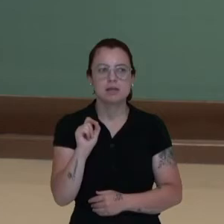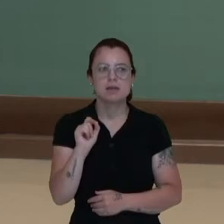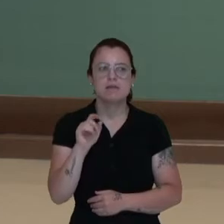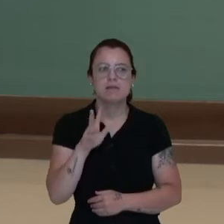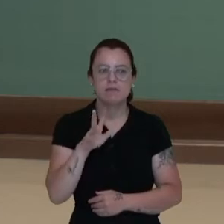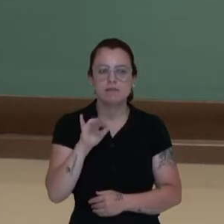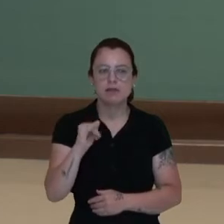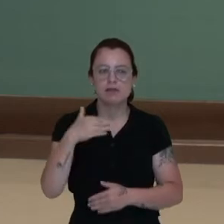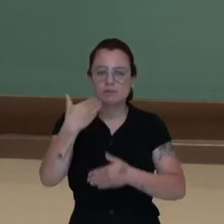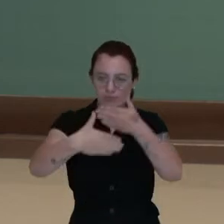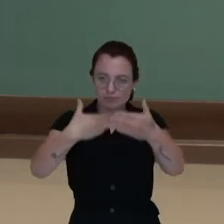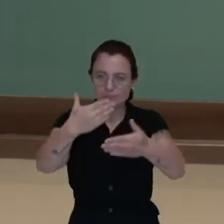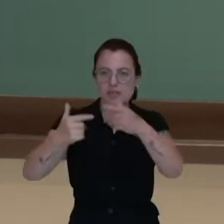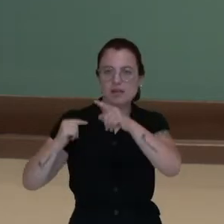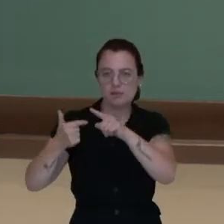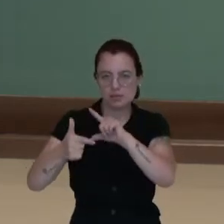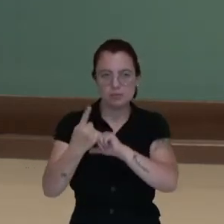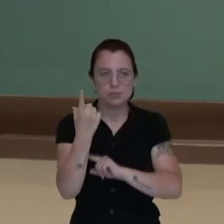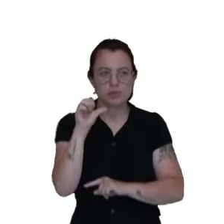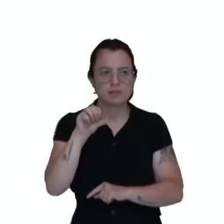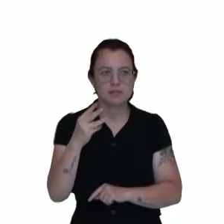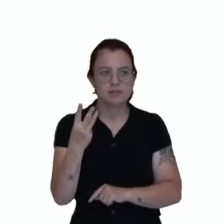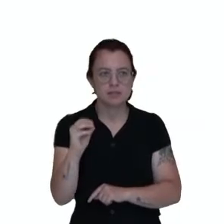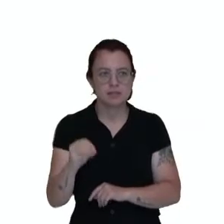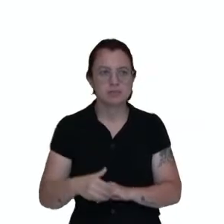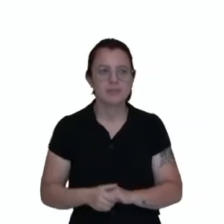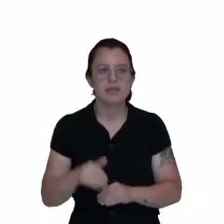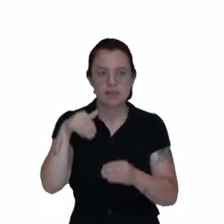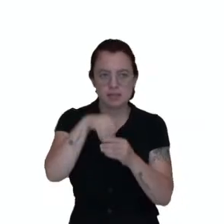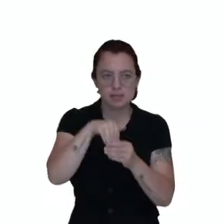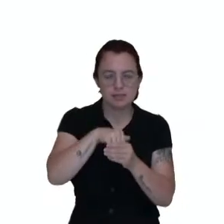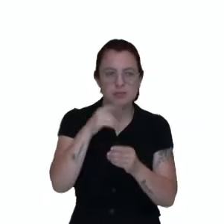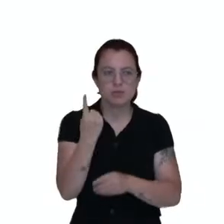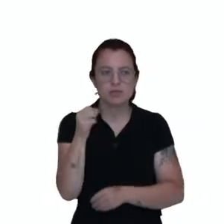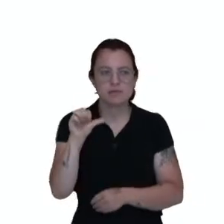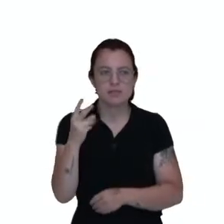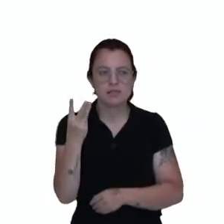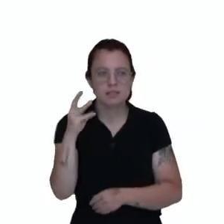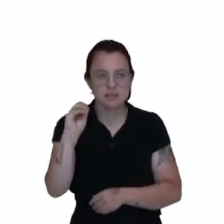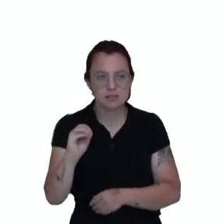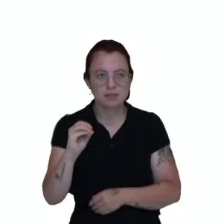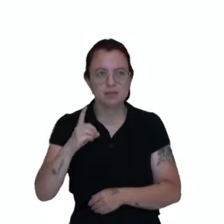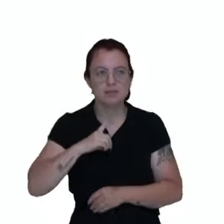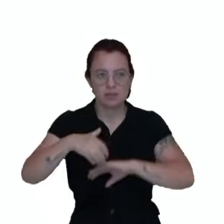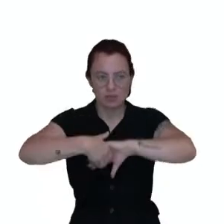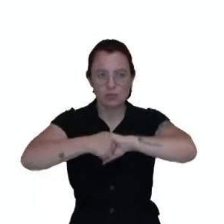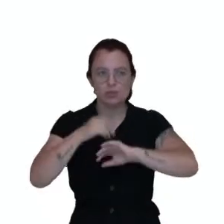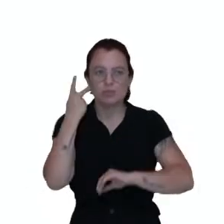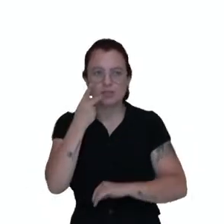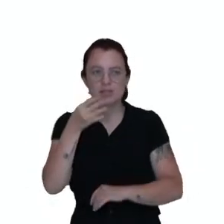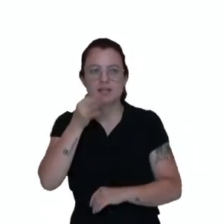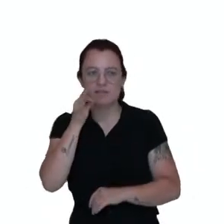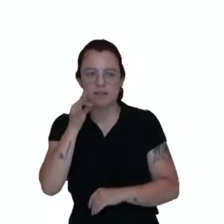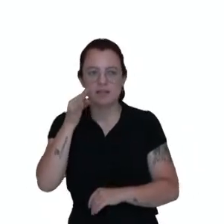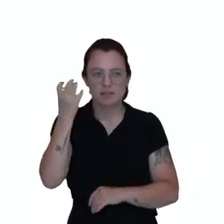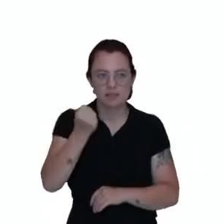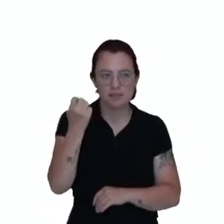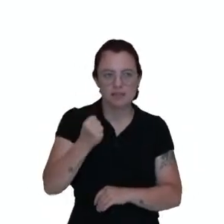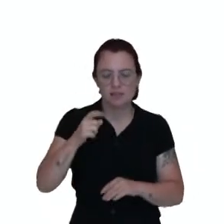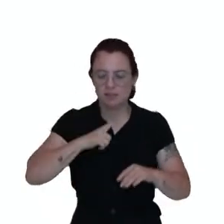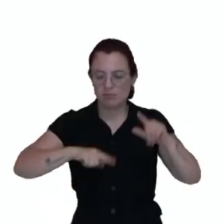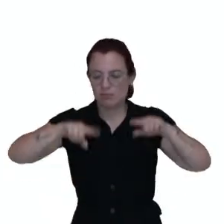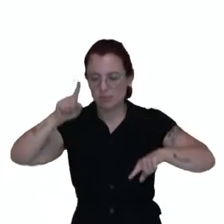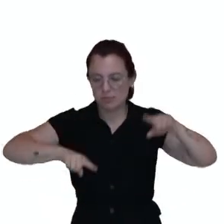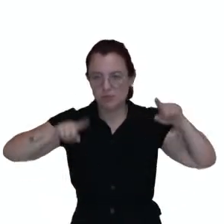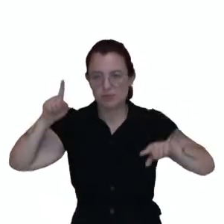vai levar a essa Revolução de 1930. Na eleição de 1930, pelo acordo da política do café com leite, aquele que